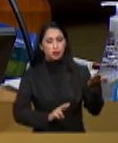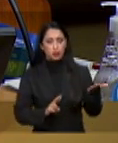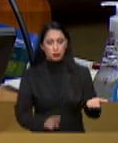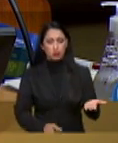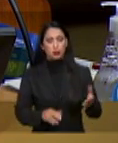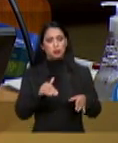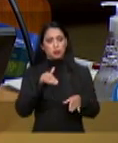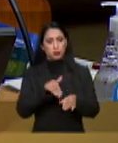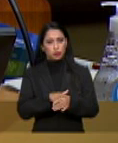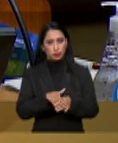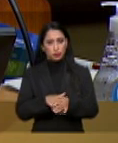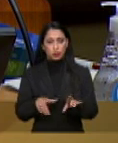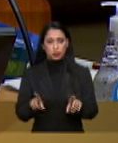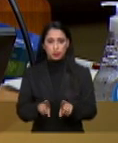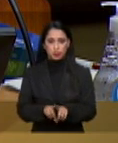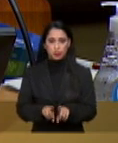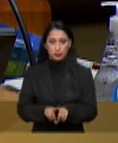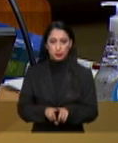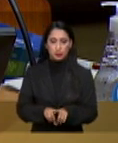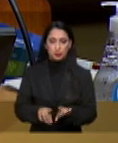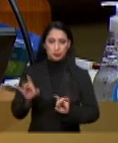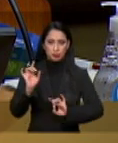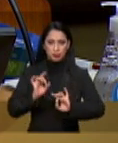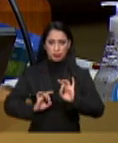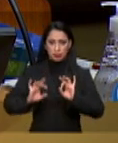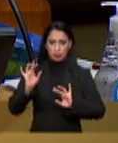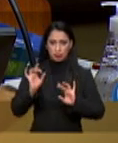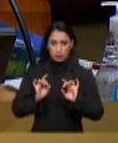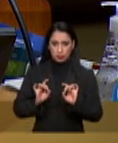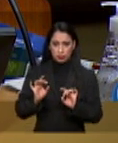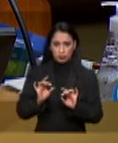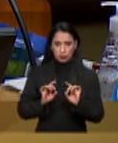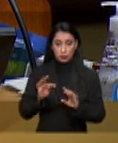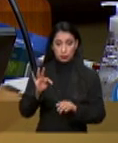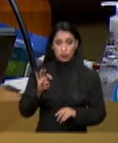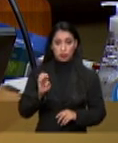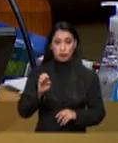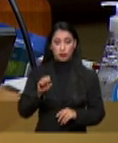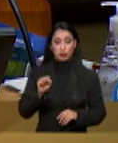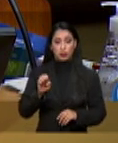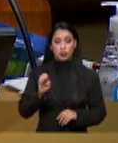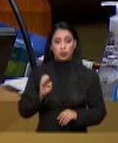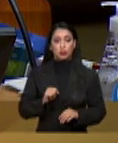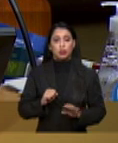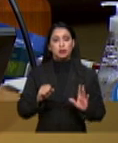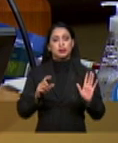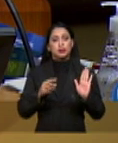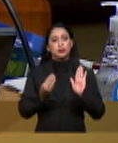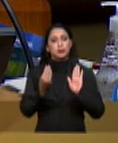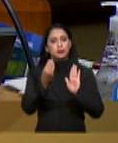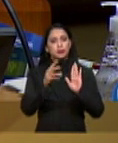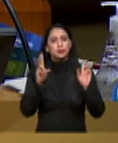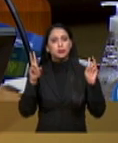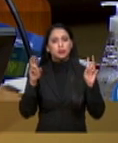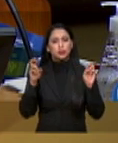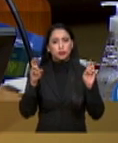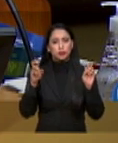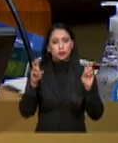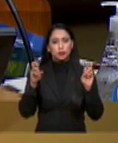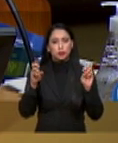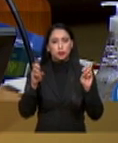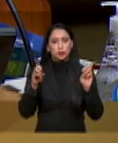modo especial, e também a tese trazida na questão pertinente